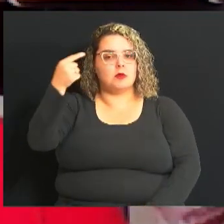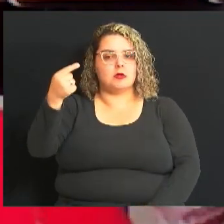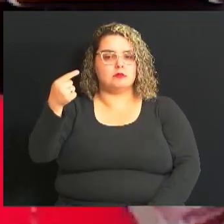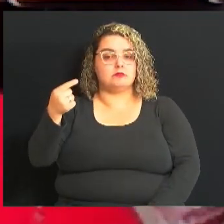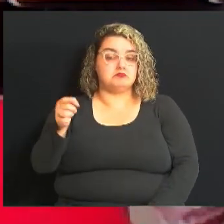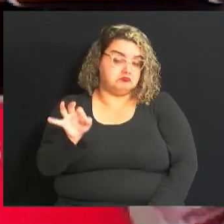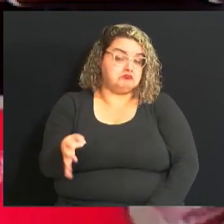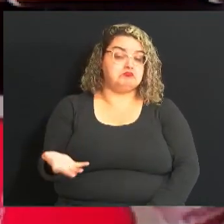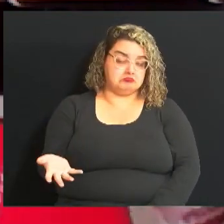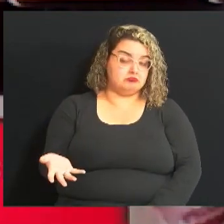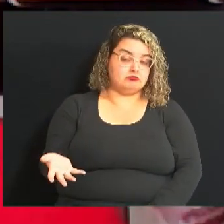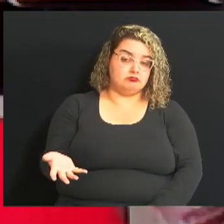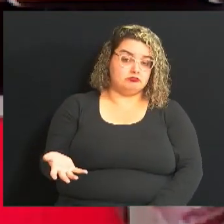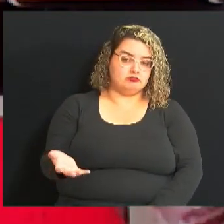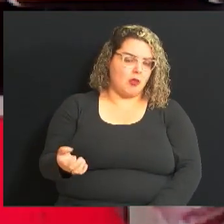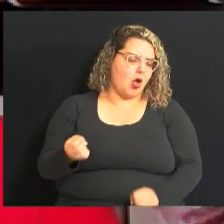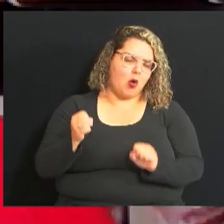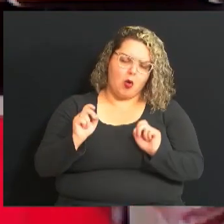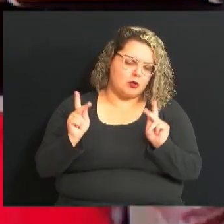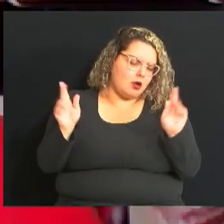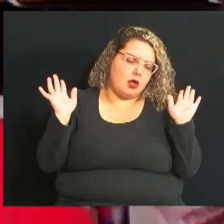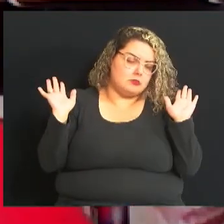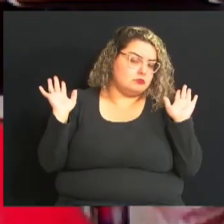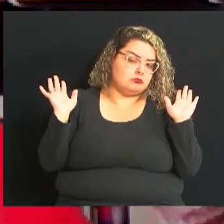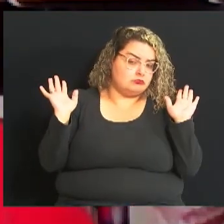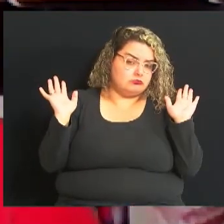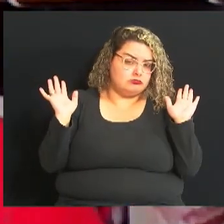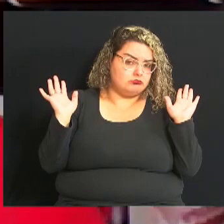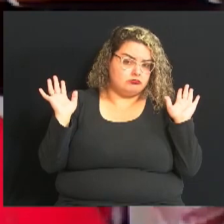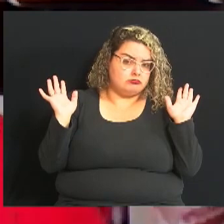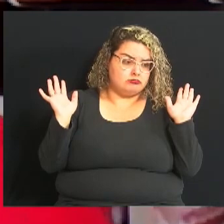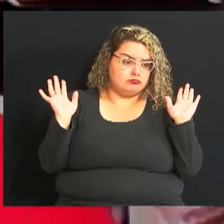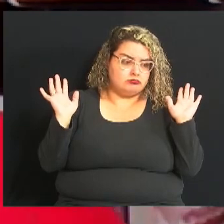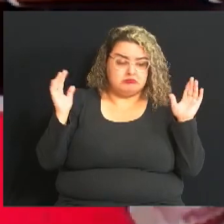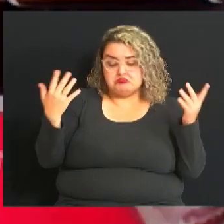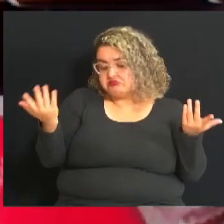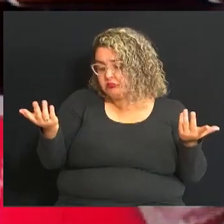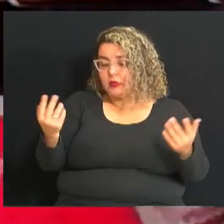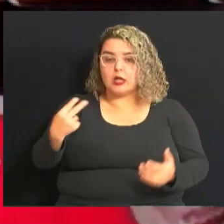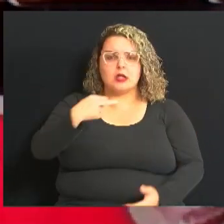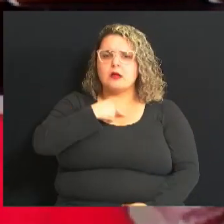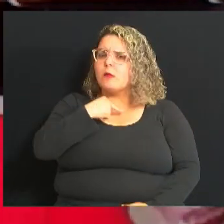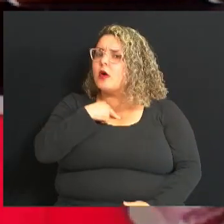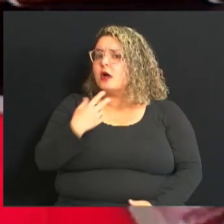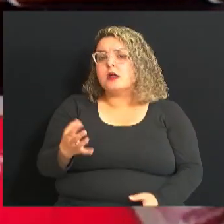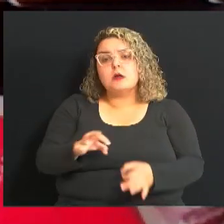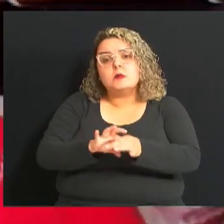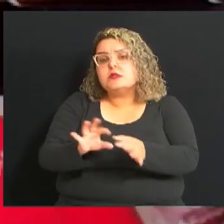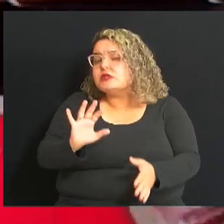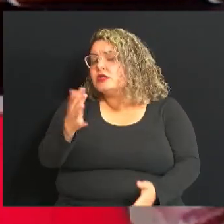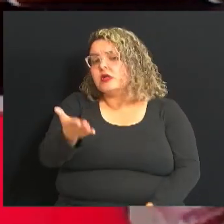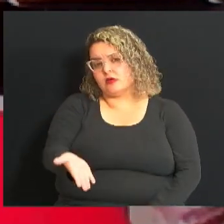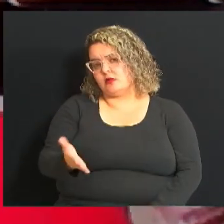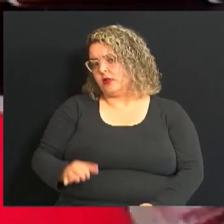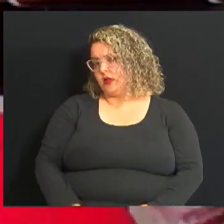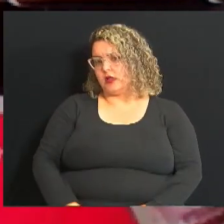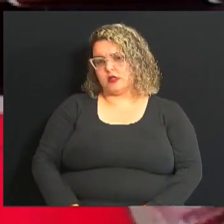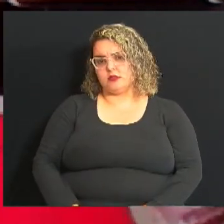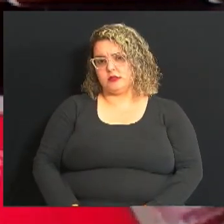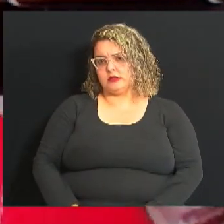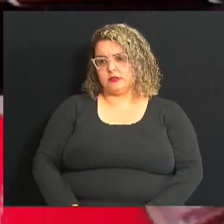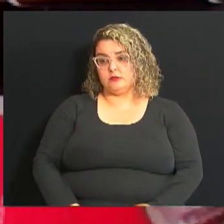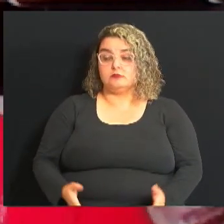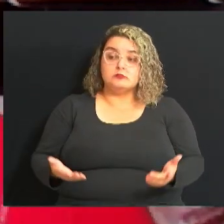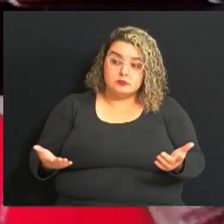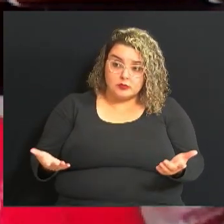certo, que tudo bem. A gente não pode mais deixar que isso aconteça. Aliás,